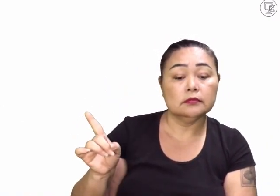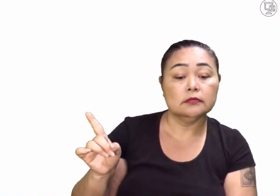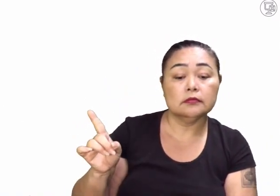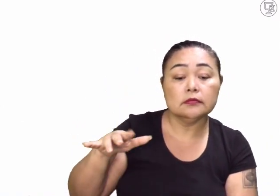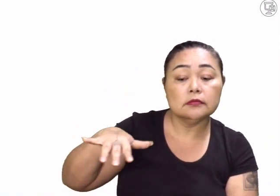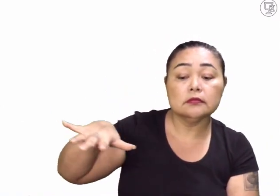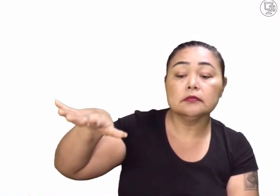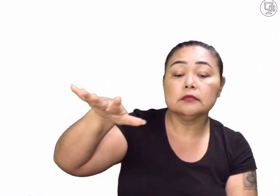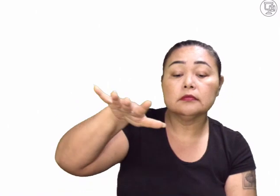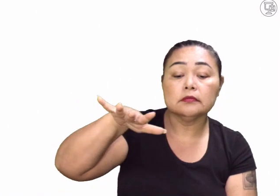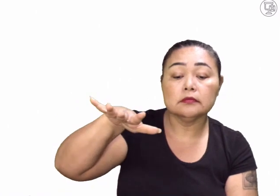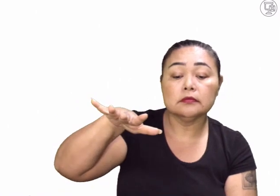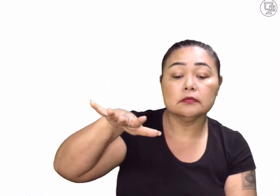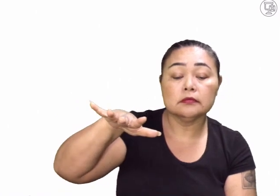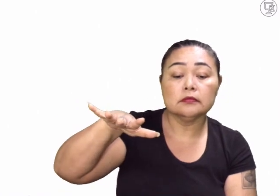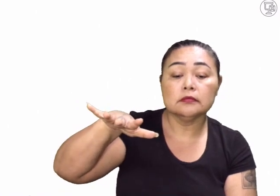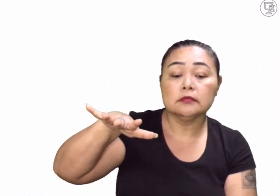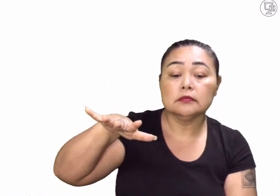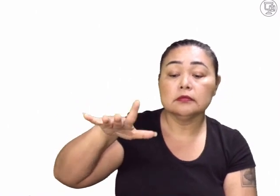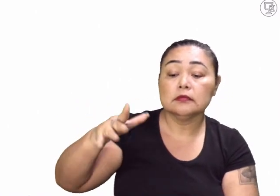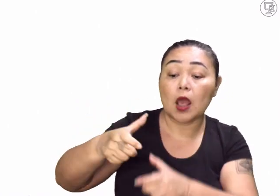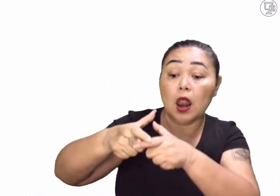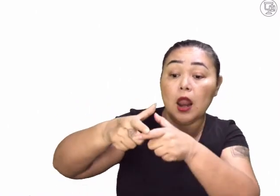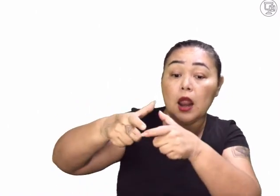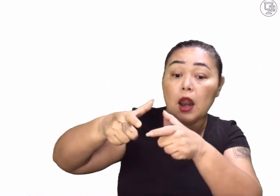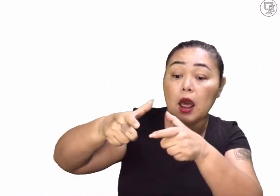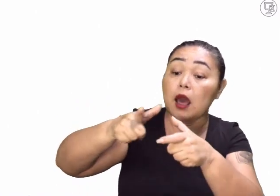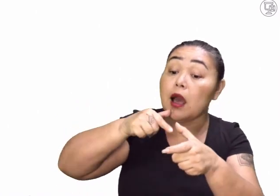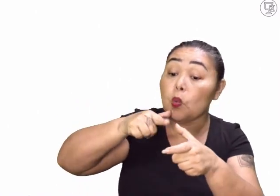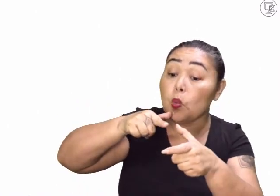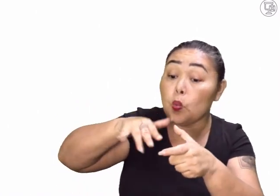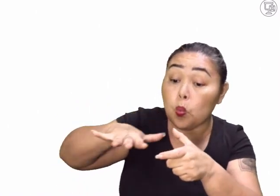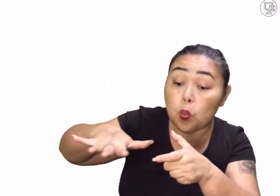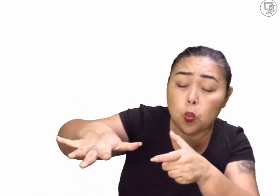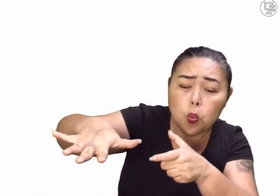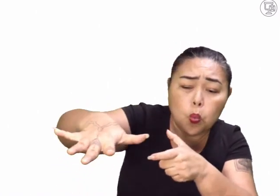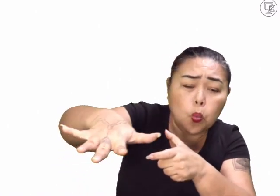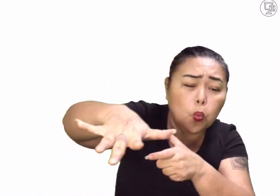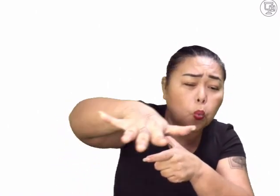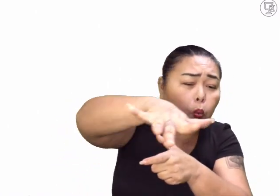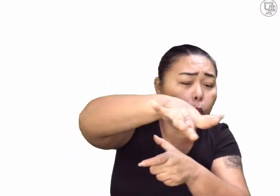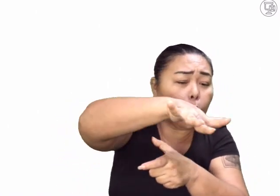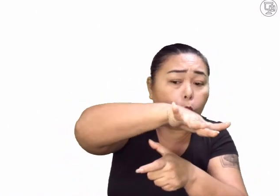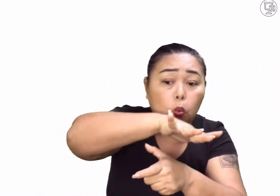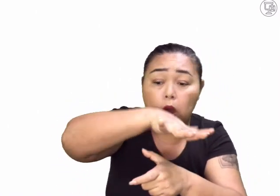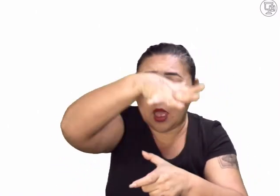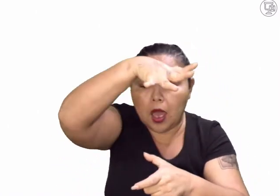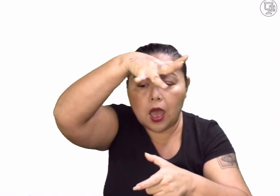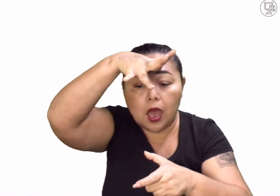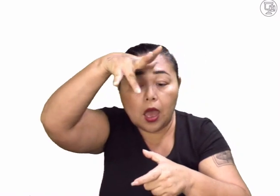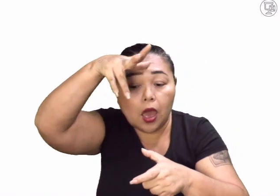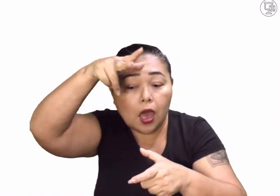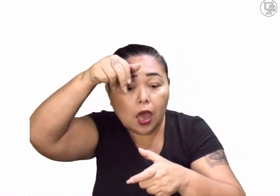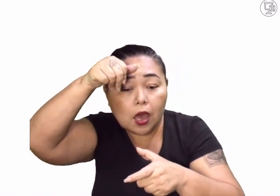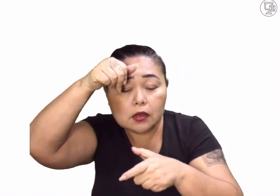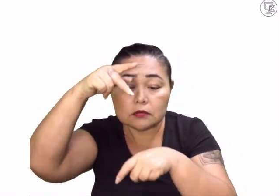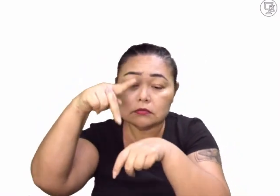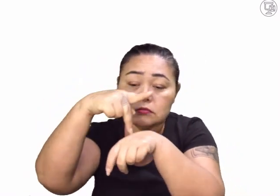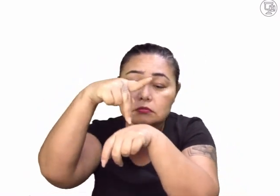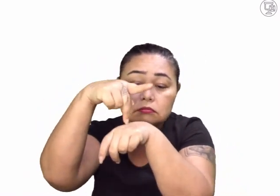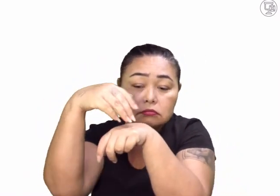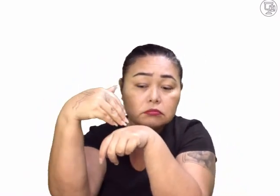Está aí a imagem da imensa bacia amazônica e todos os países que